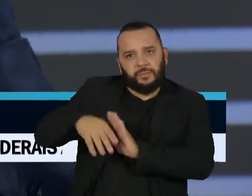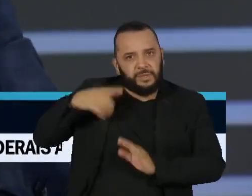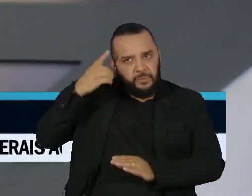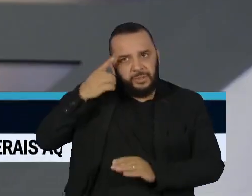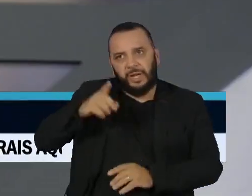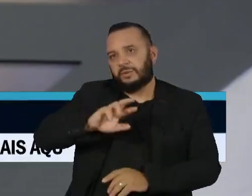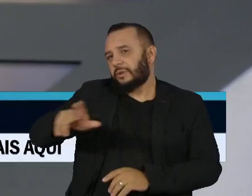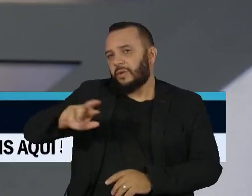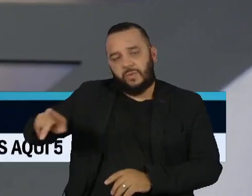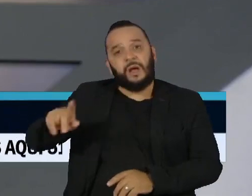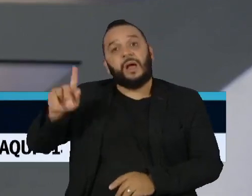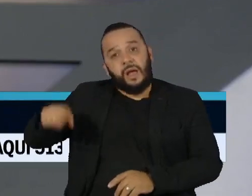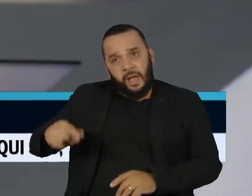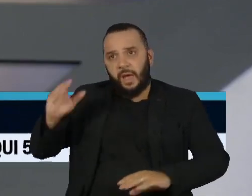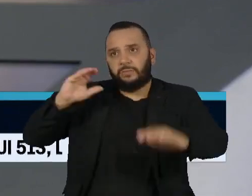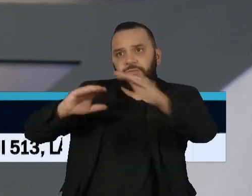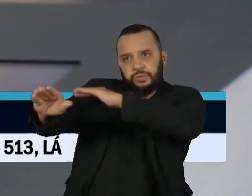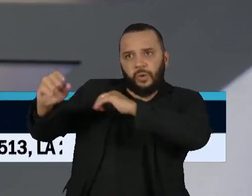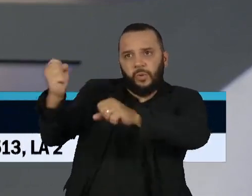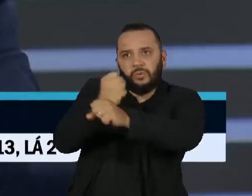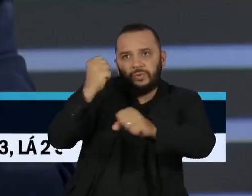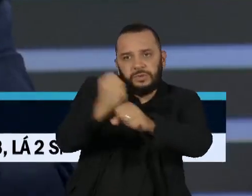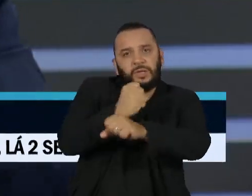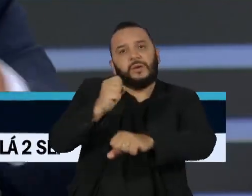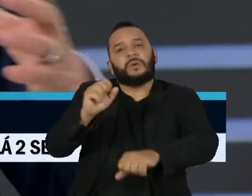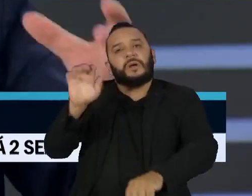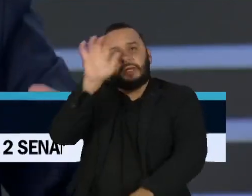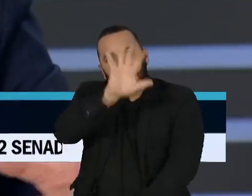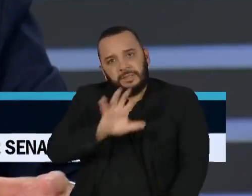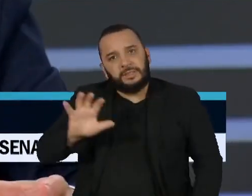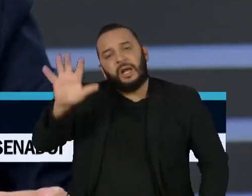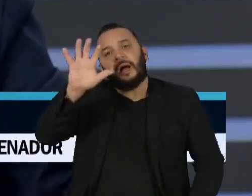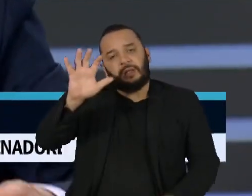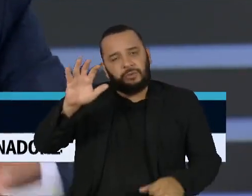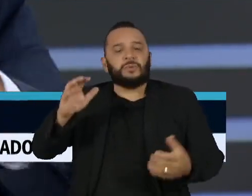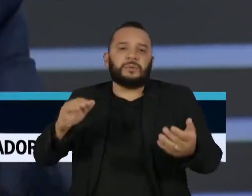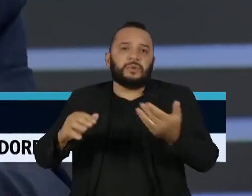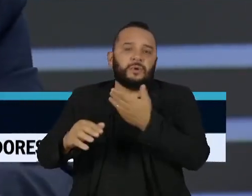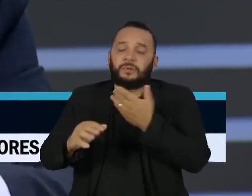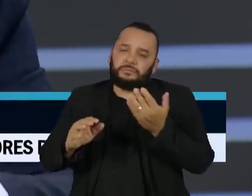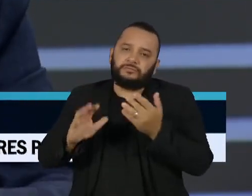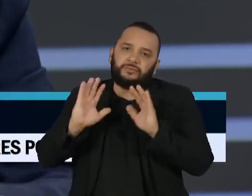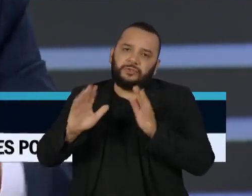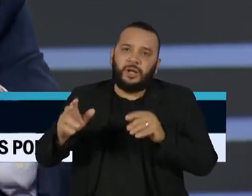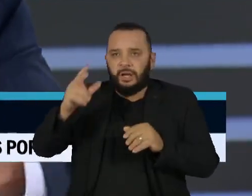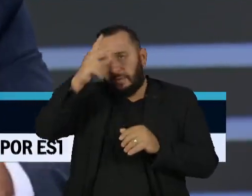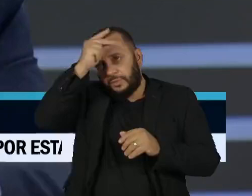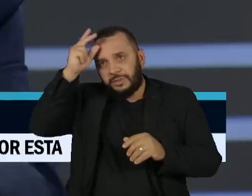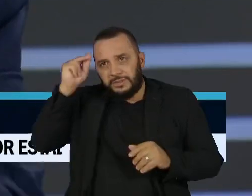com o Estado e com a União, senão fica gastos absolutamente improdutivos. Então, nós temos que fazer essa